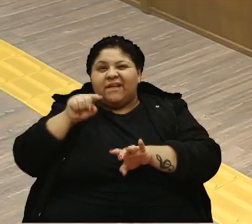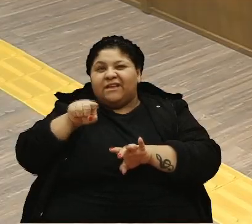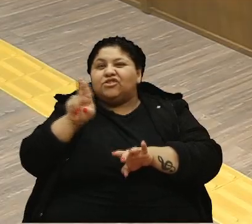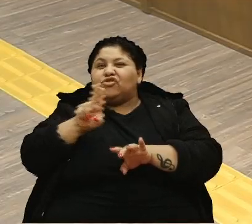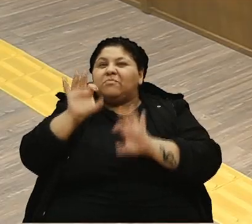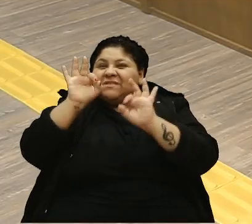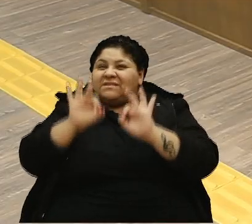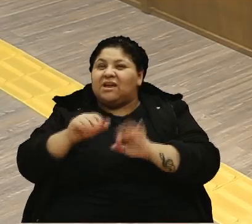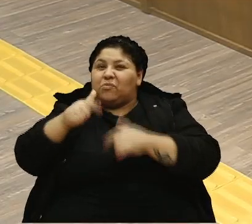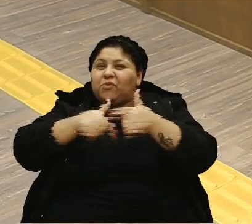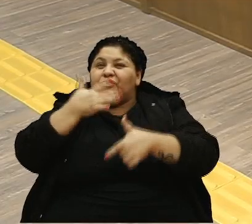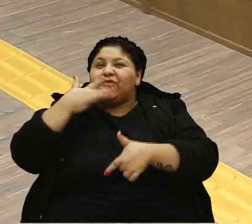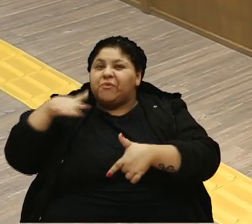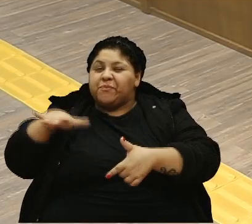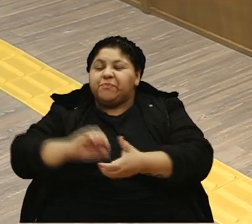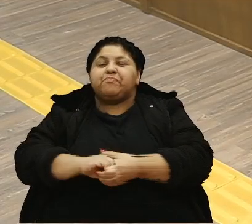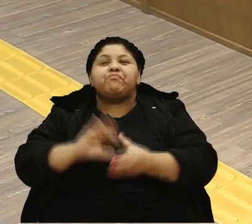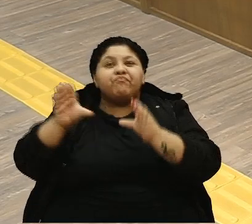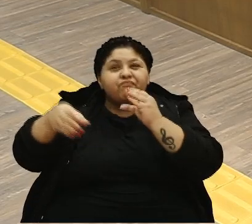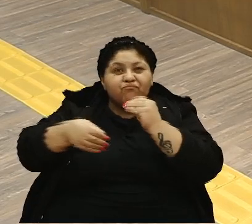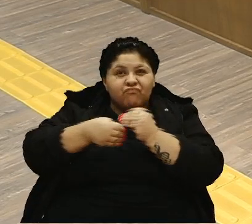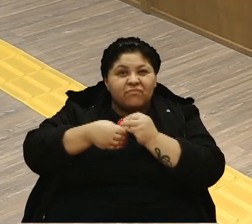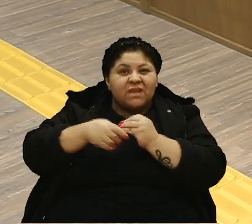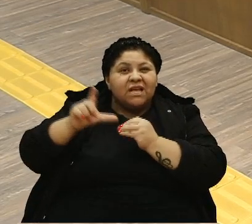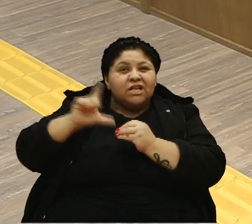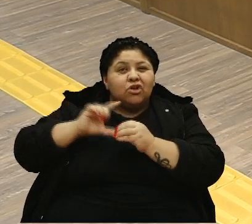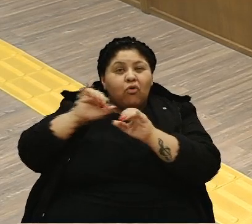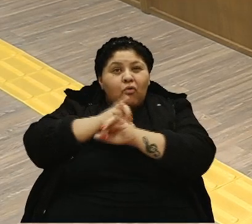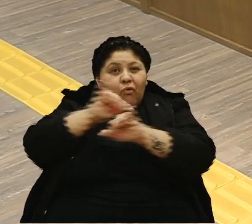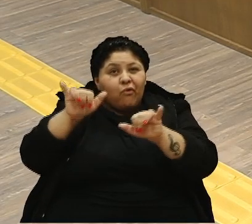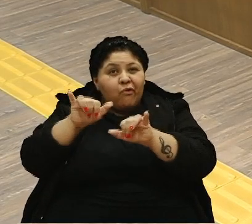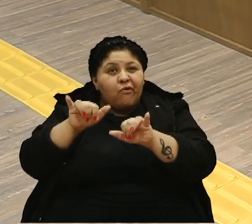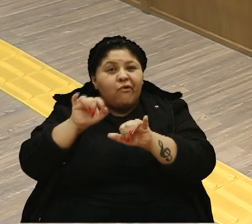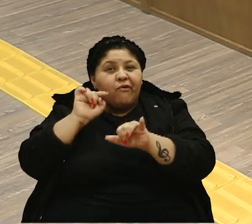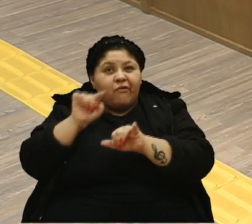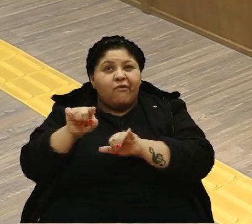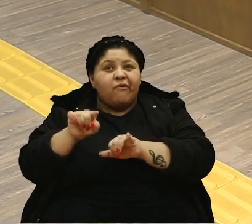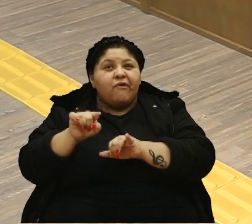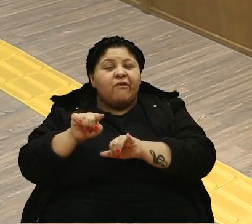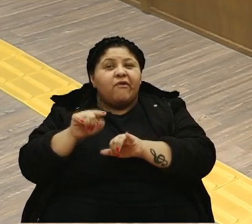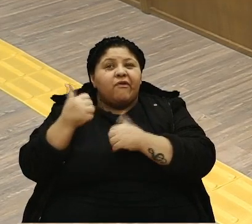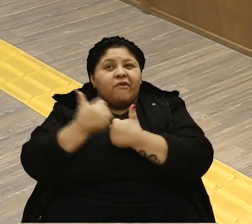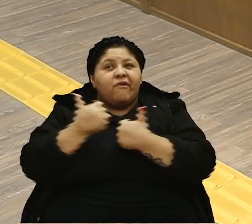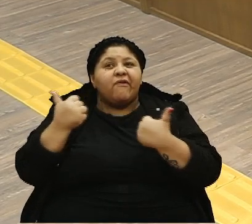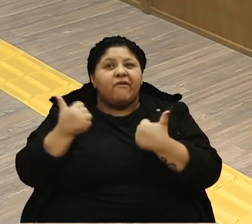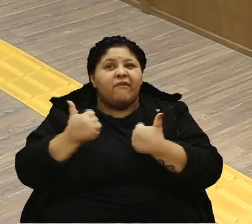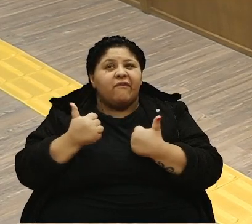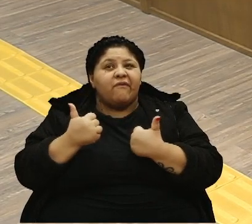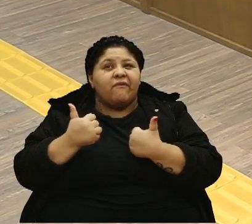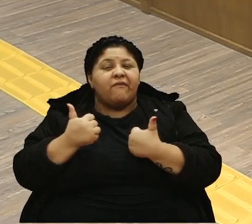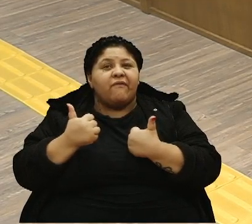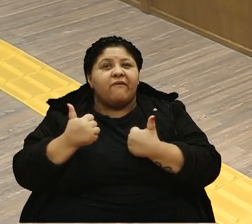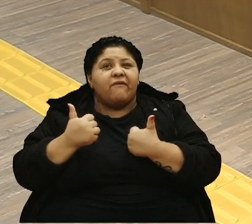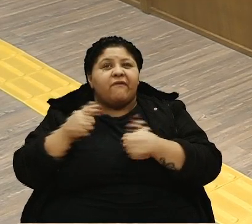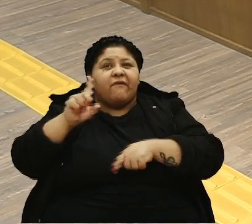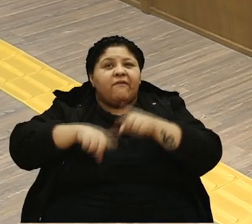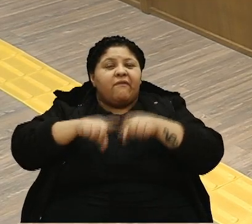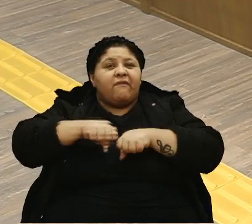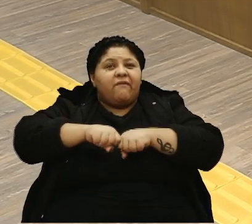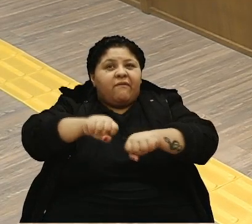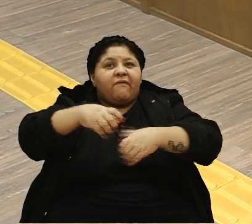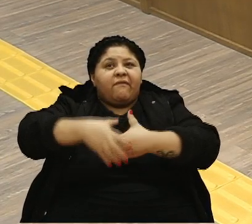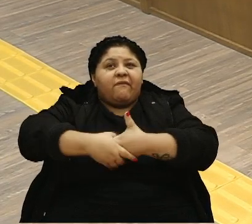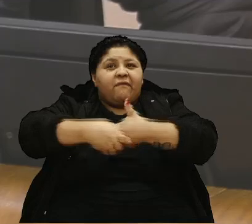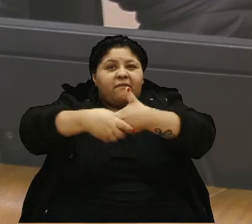vereador. quero até continuar também, porém eu tenho só um aviso para dar aqui, visto que recebi da minha assessoria aqui, a rede de supermercados Andreassa